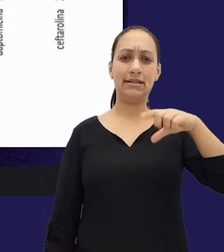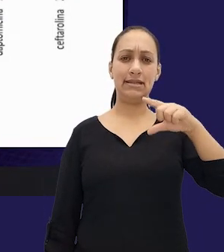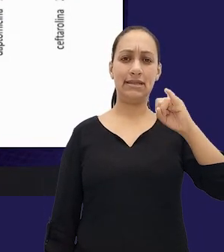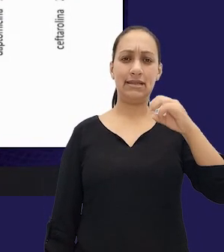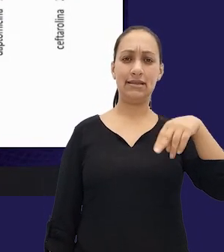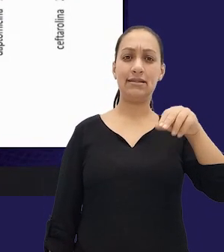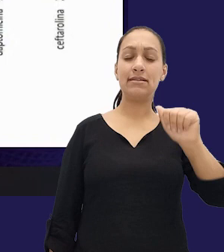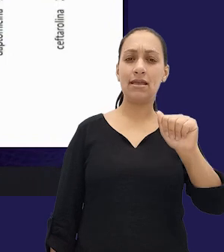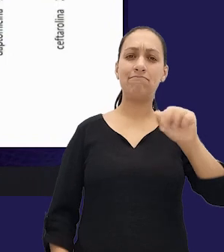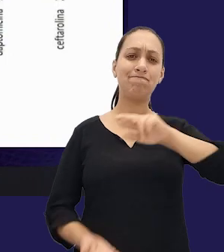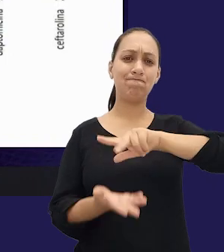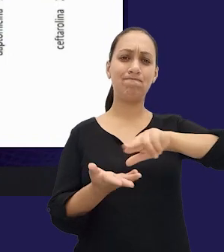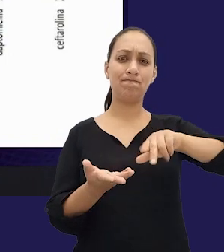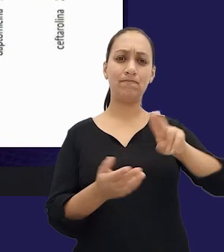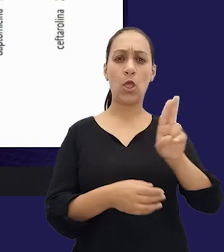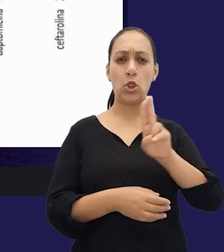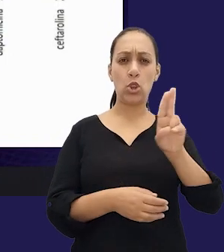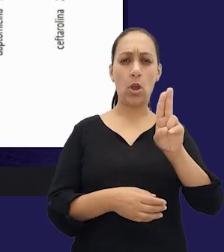todos esses são